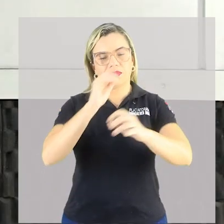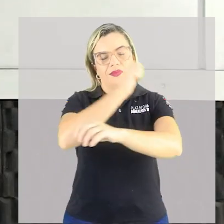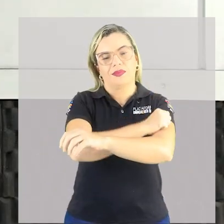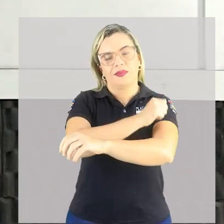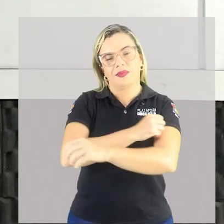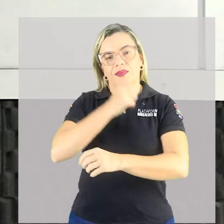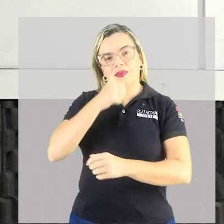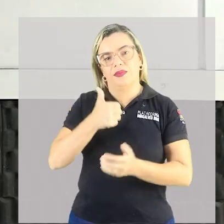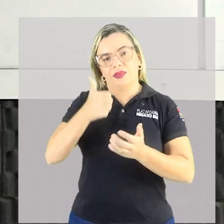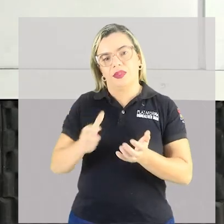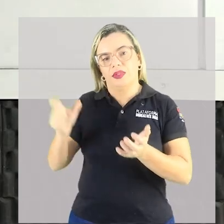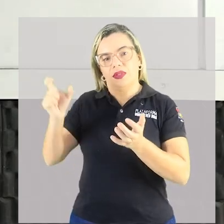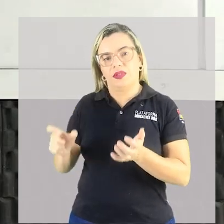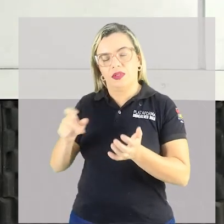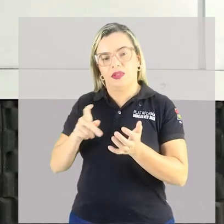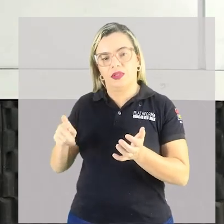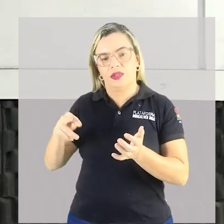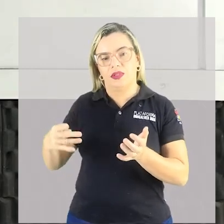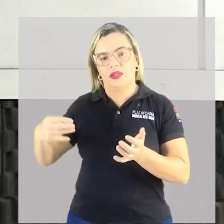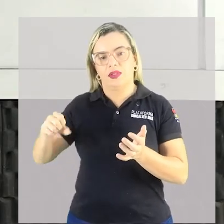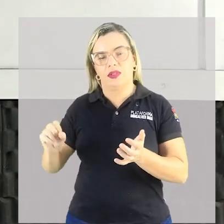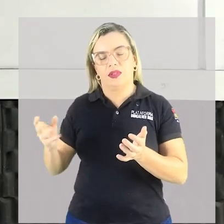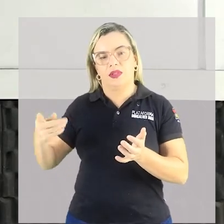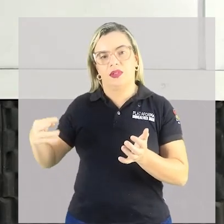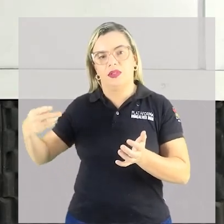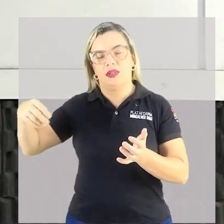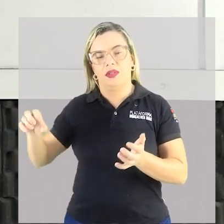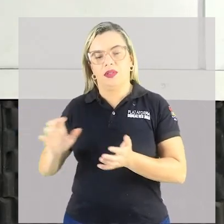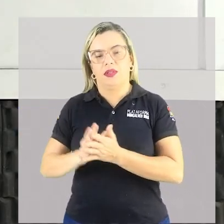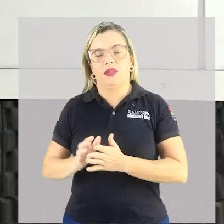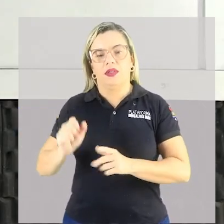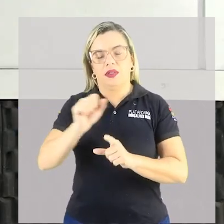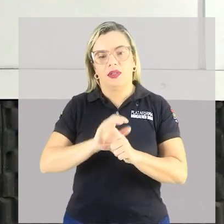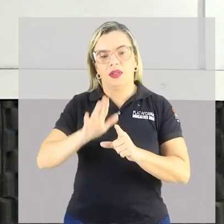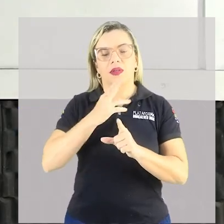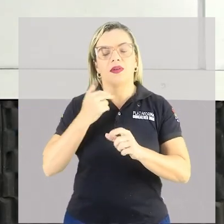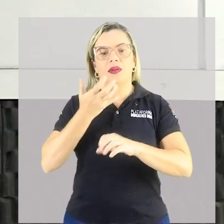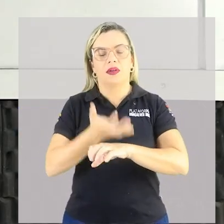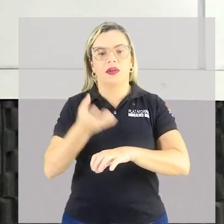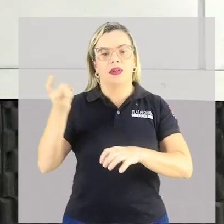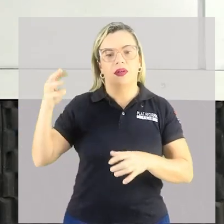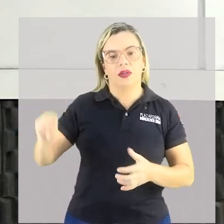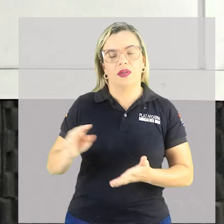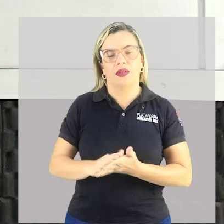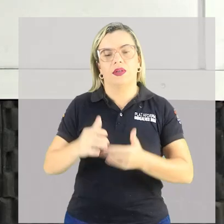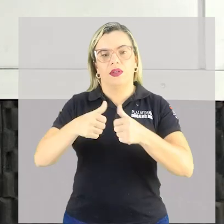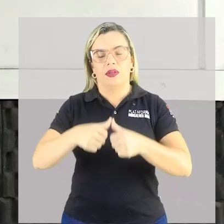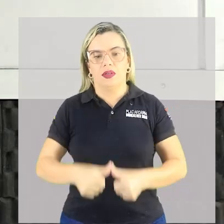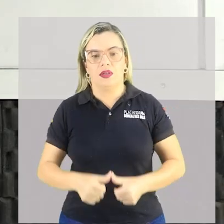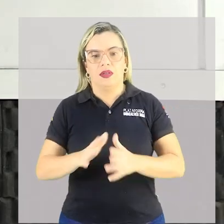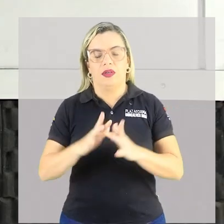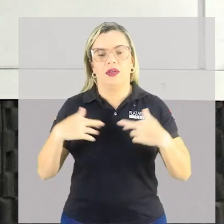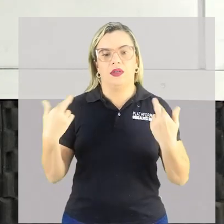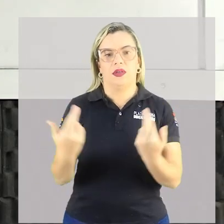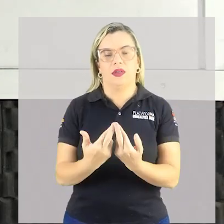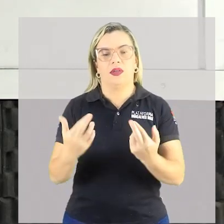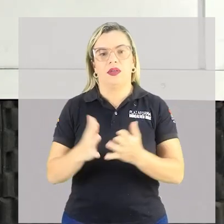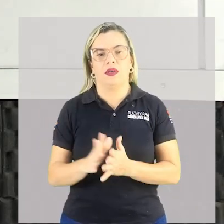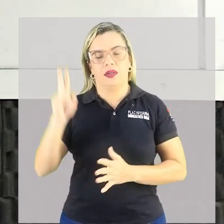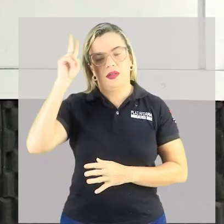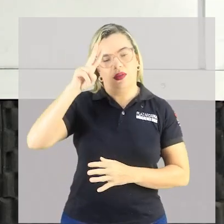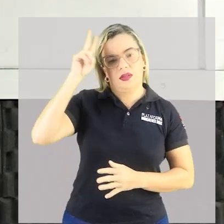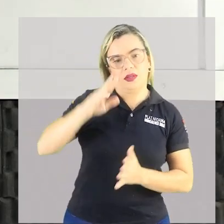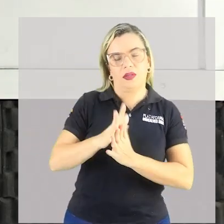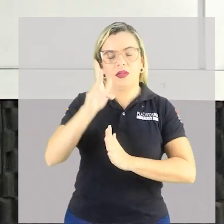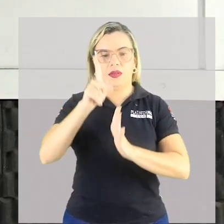Olá pessoal, tudo bem? Professor Carlos André, professor de matemática aqui da plataforma Gonçalves Dias. Estamos aqui mais uma vez reunidos, tá? E lembrando o seguinte, que